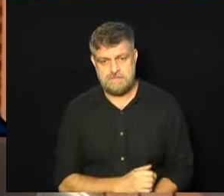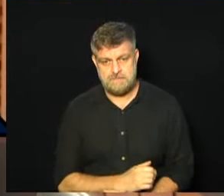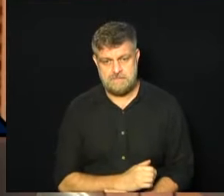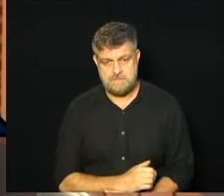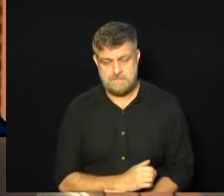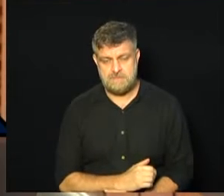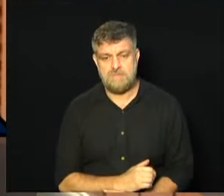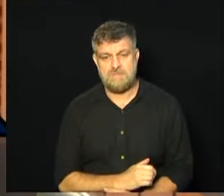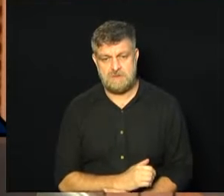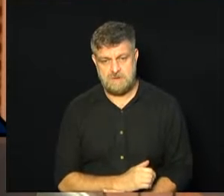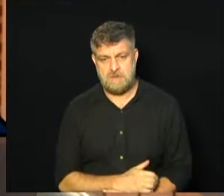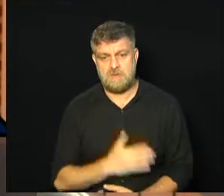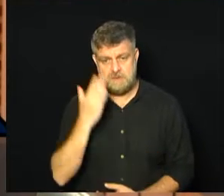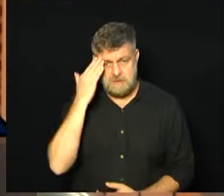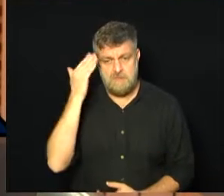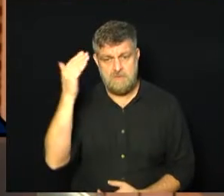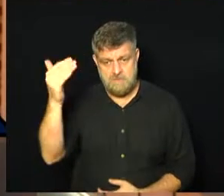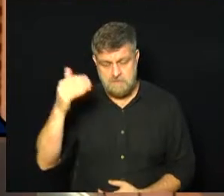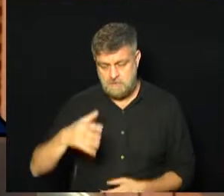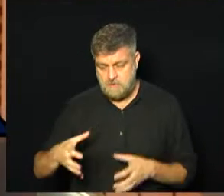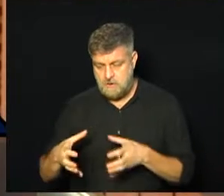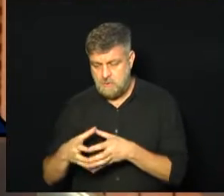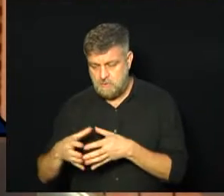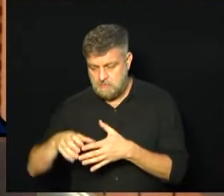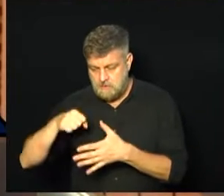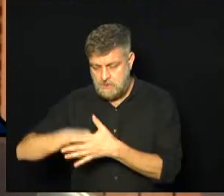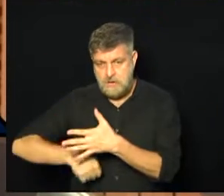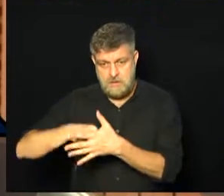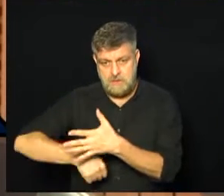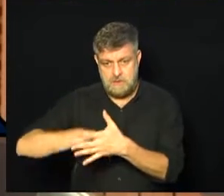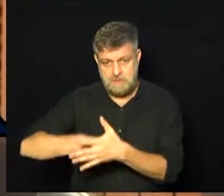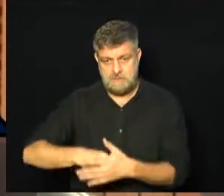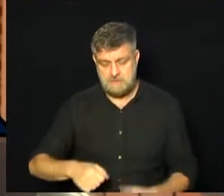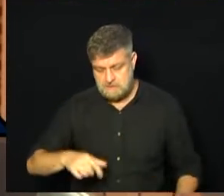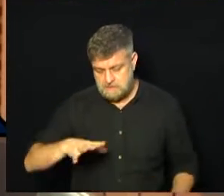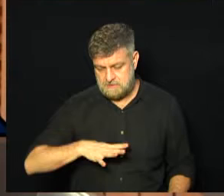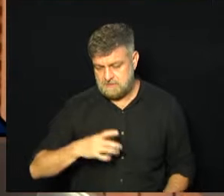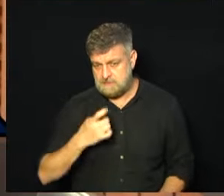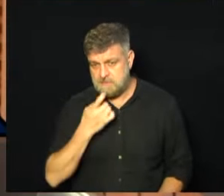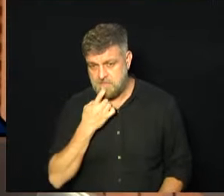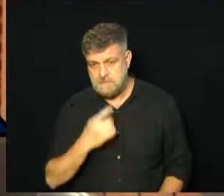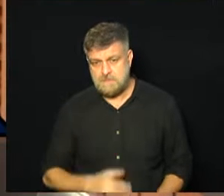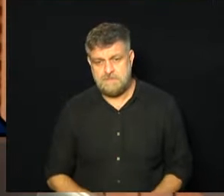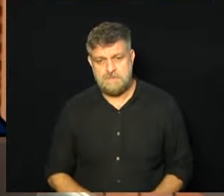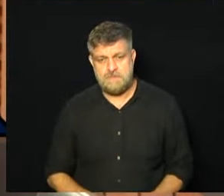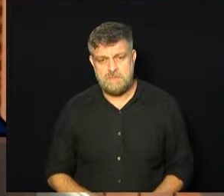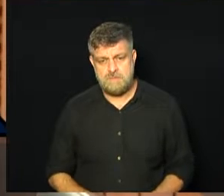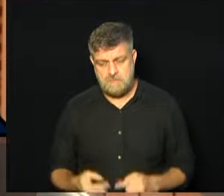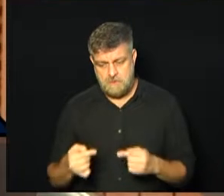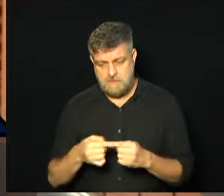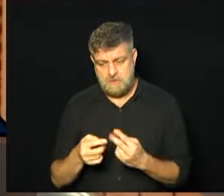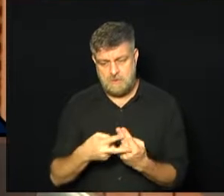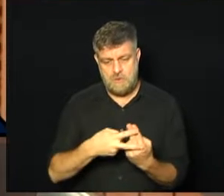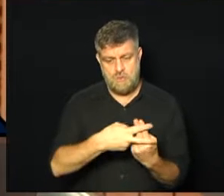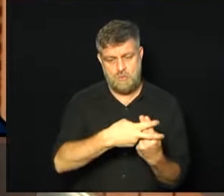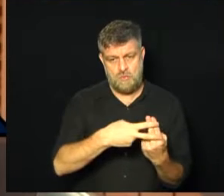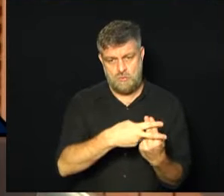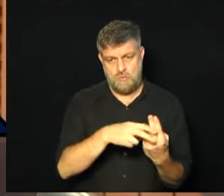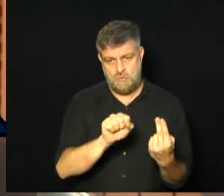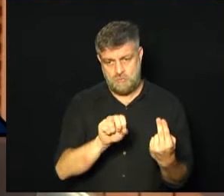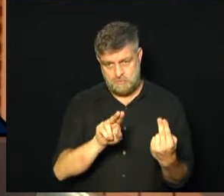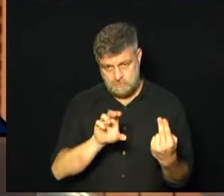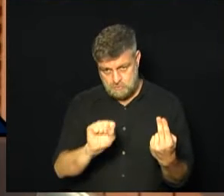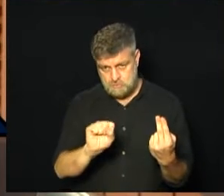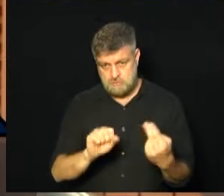muito reconhecido pelos militantes aqui da nossa cidade, os militantes que fazem a defesa do SUS.